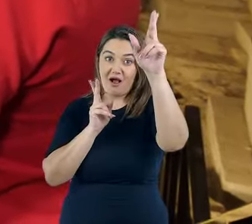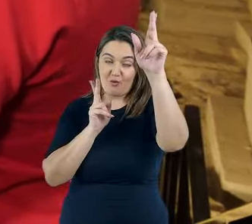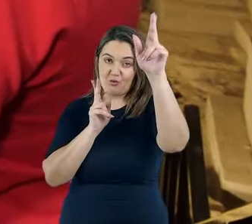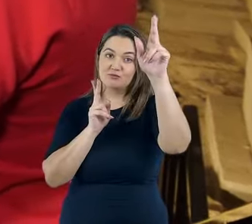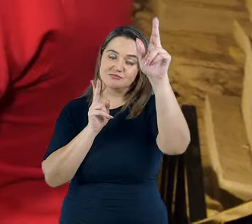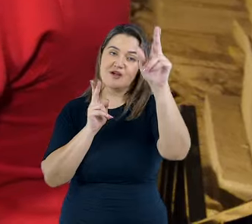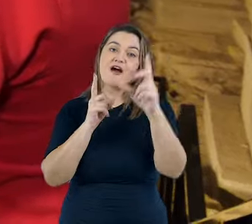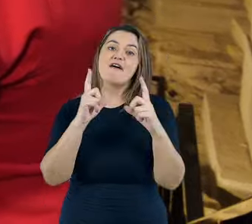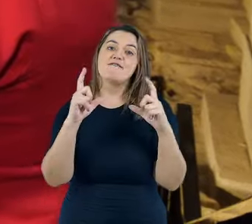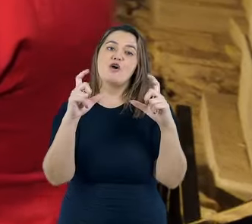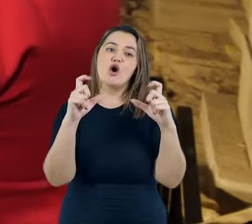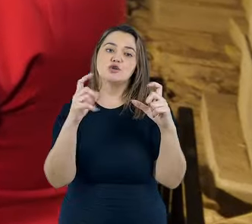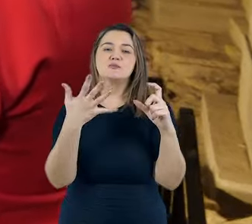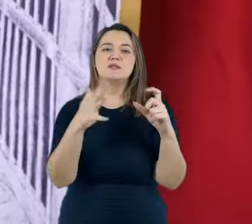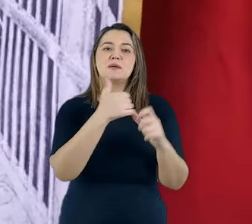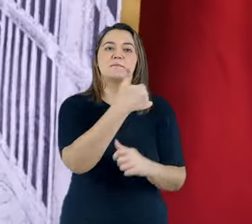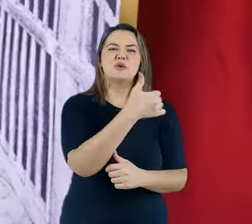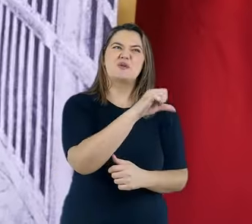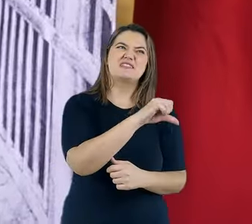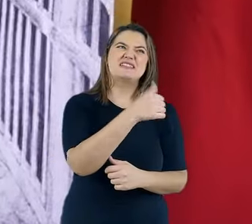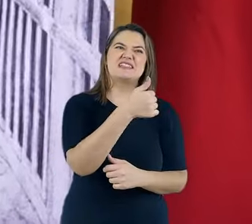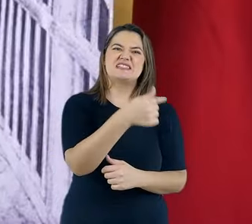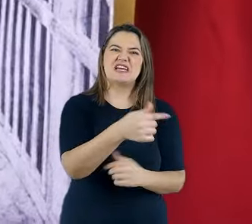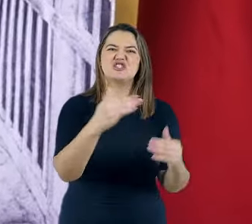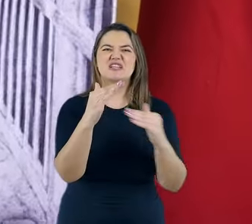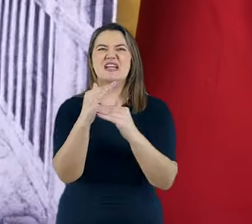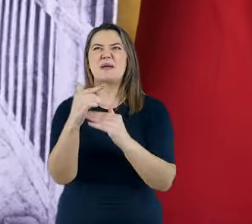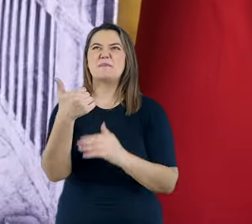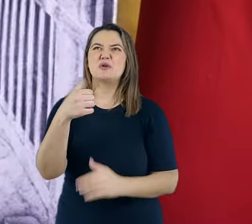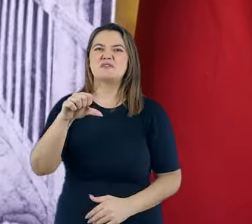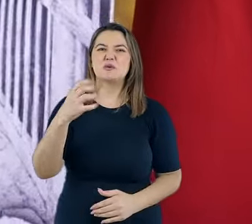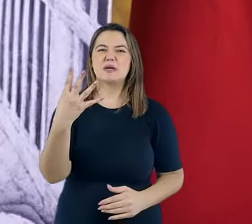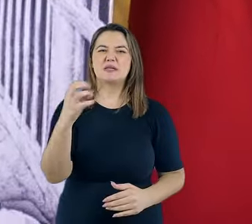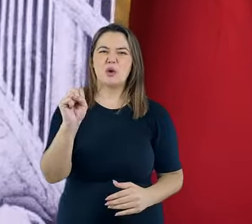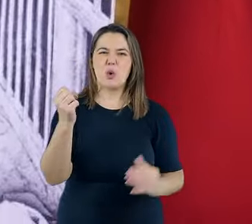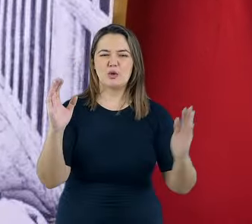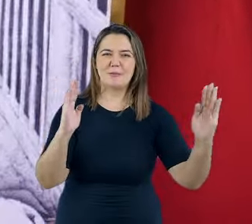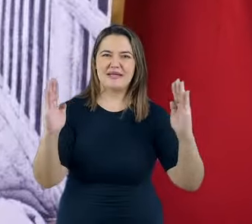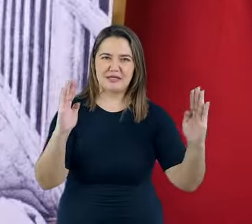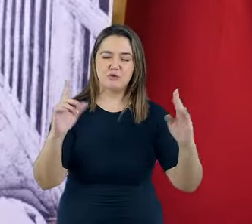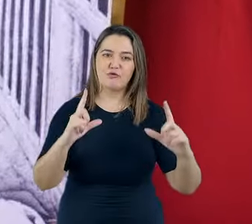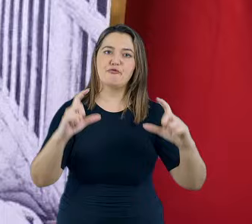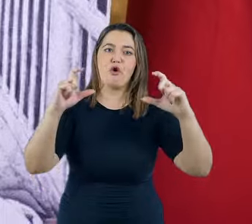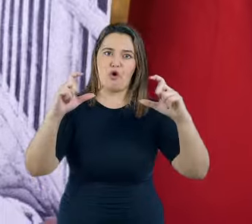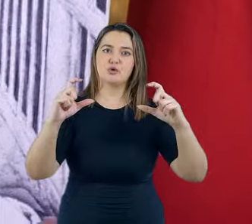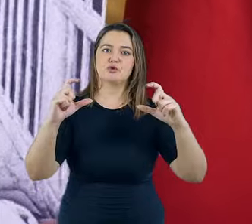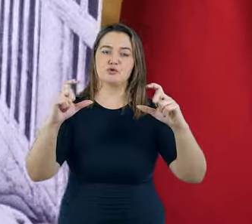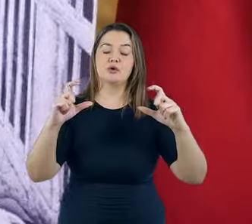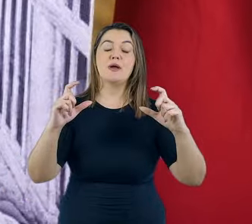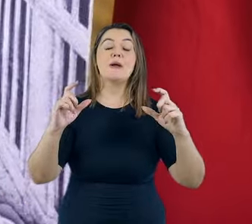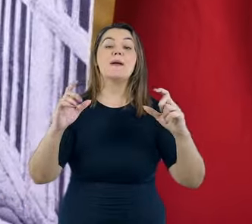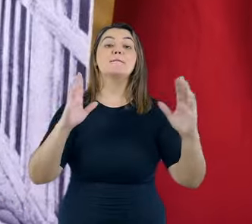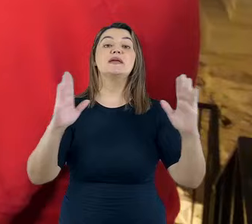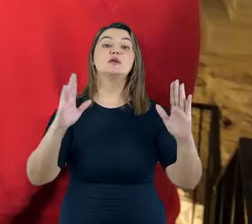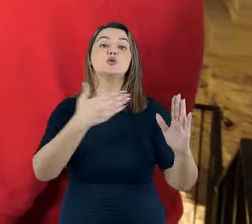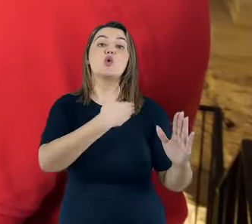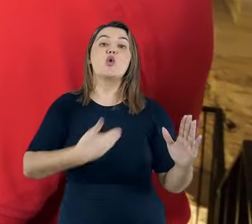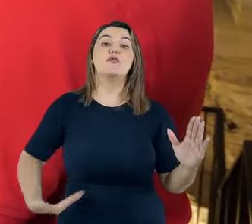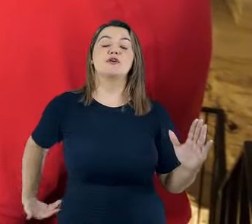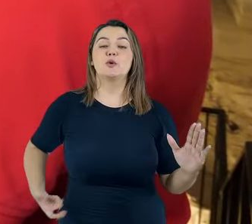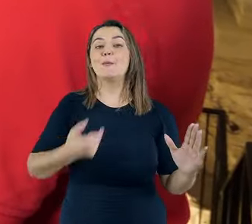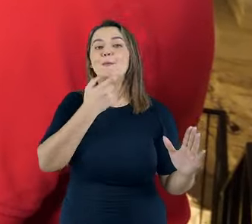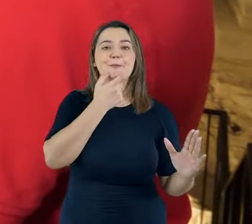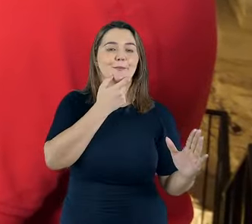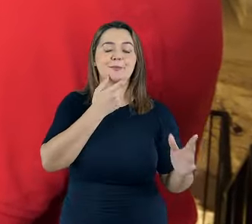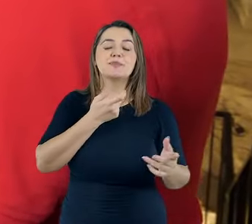essa foto foi tirada entre 1917 e 1948, que é a época em que o mandato britânico controlava a